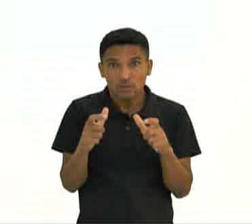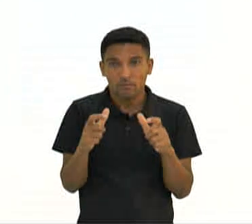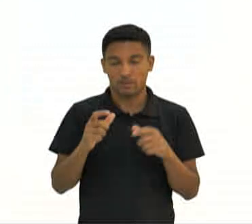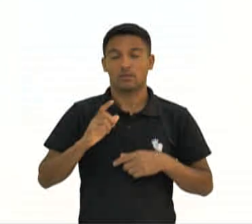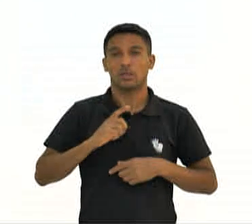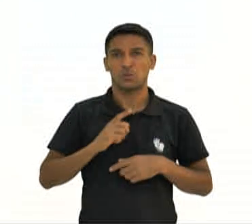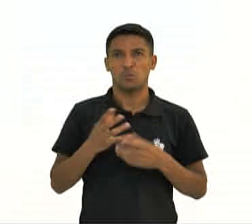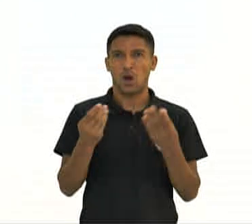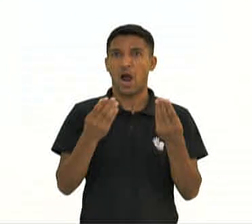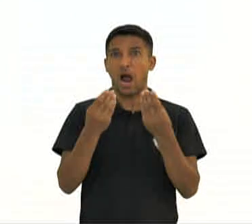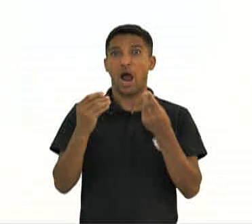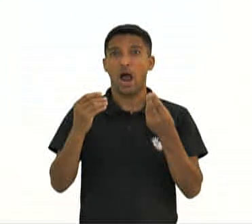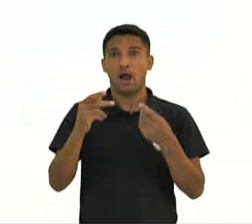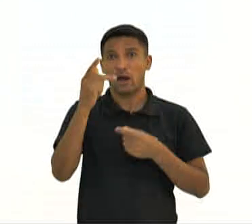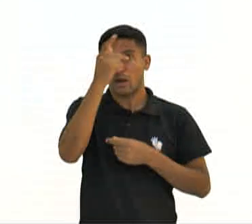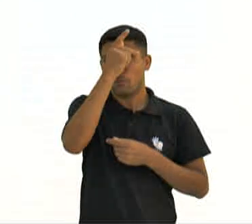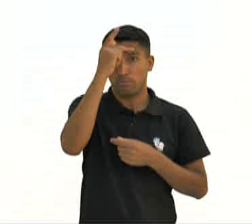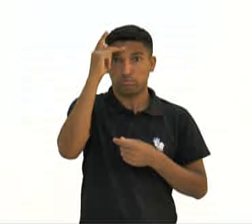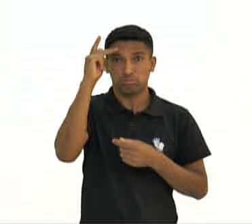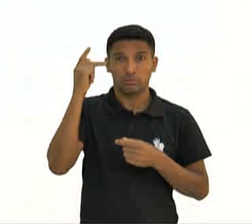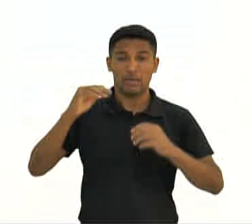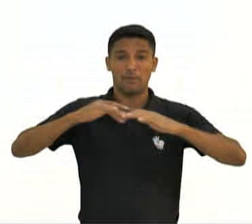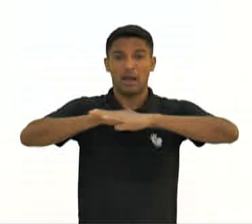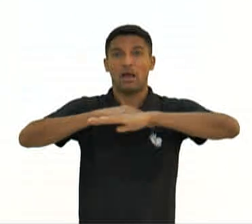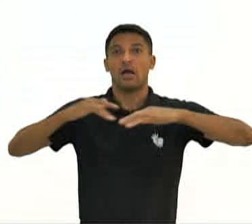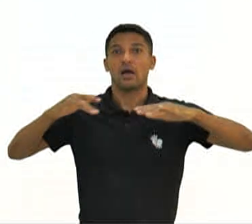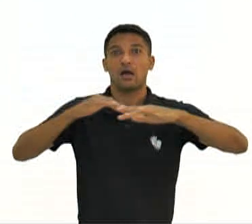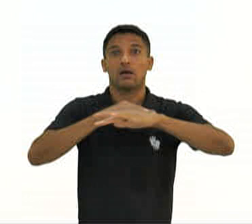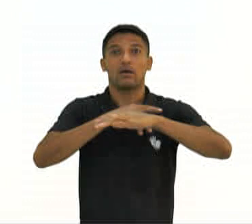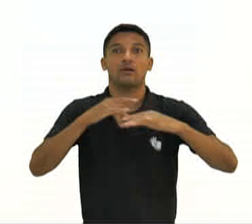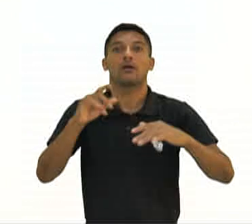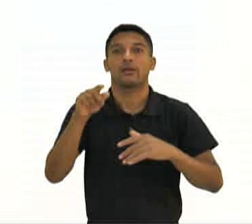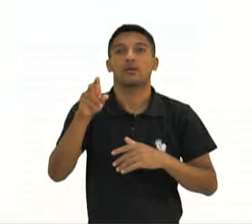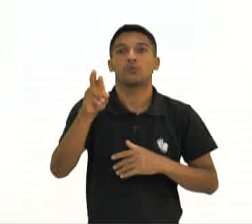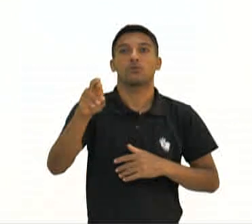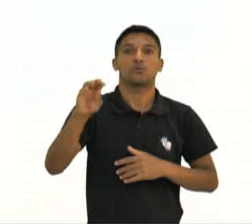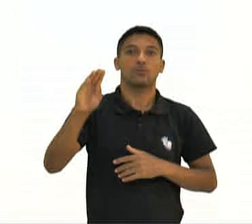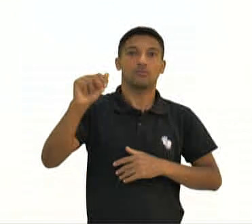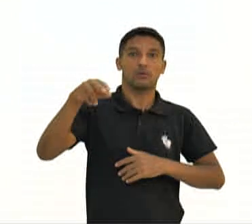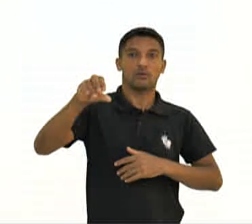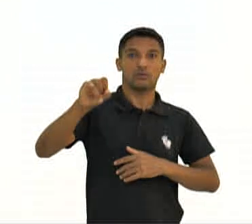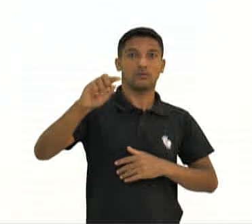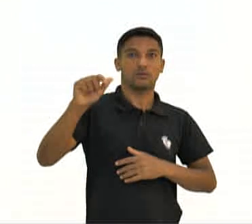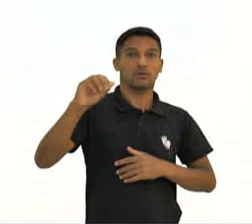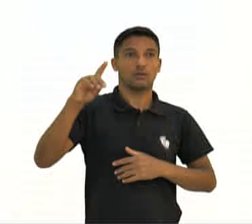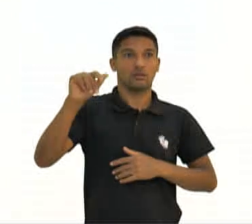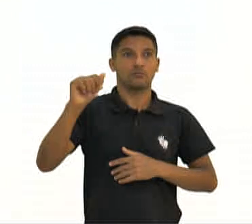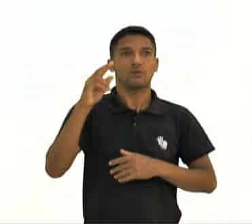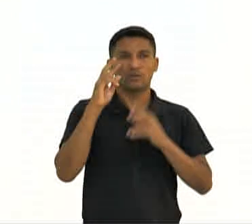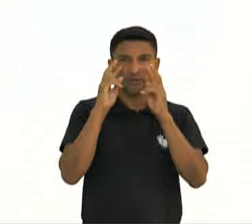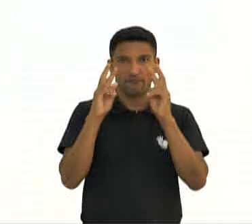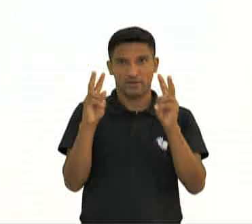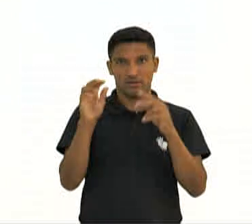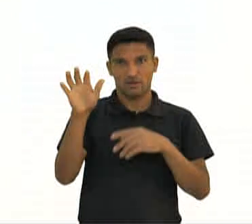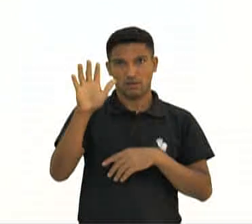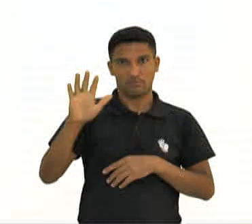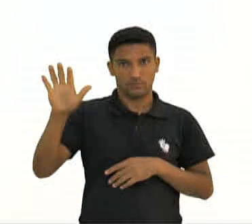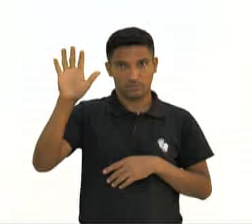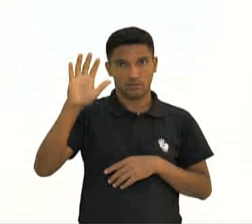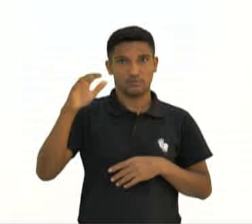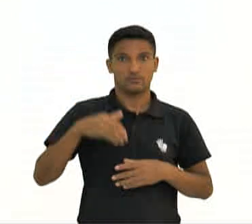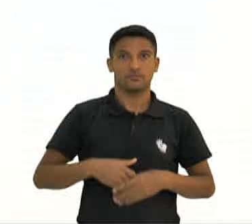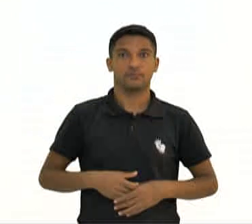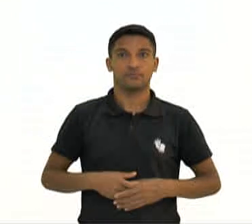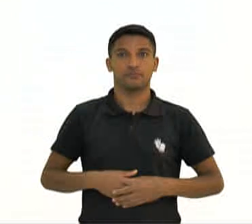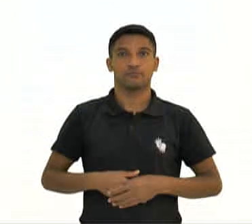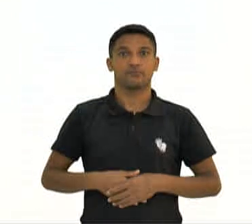acaba sendo uma área extremamente urbanizada. A gente pode perceber pela imagem aqui o nível de urbanização.